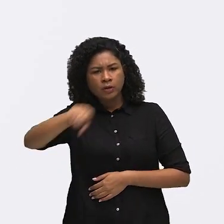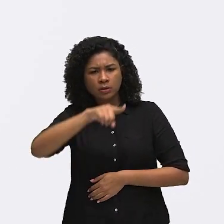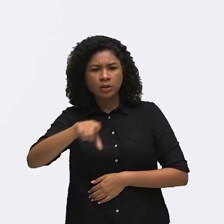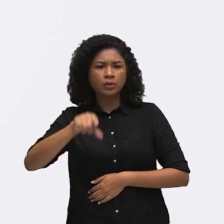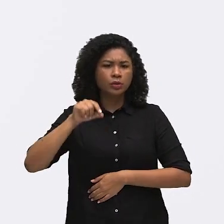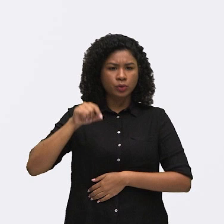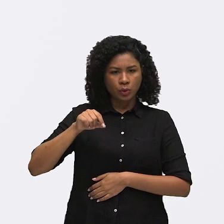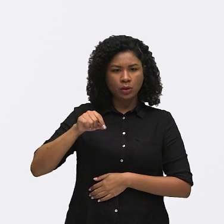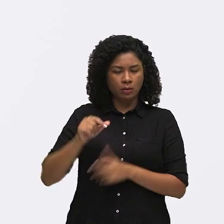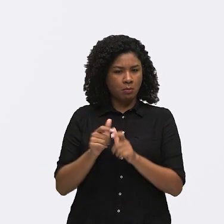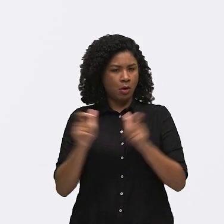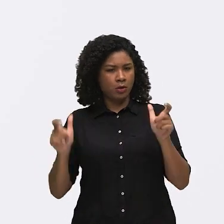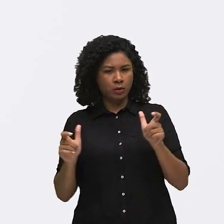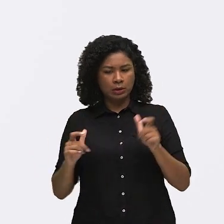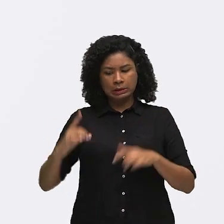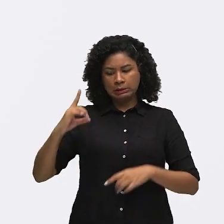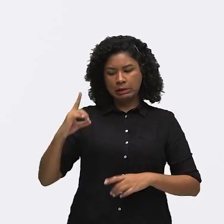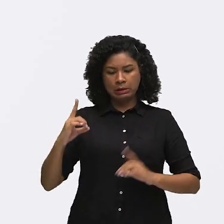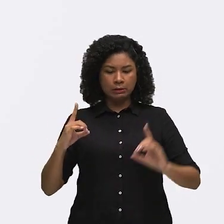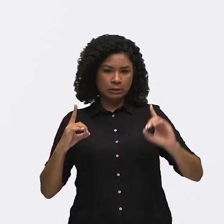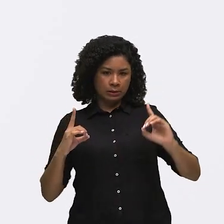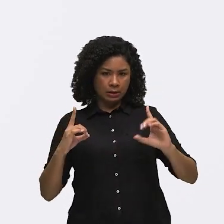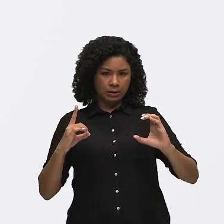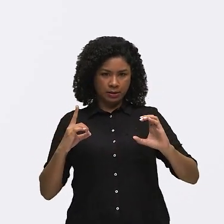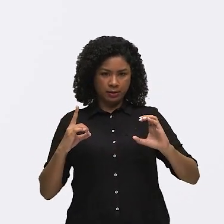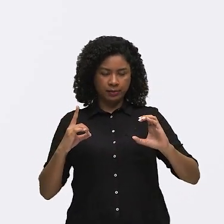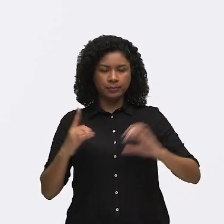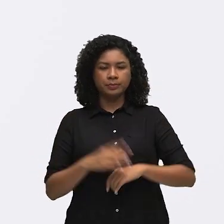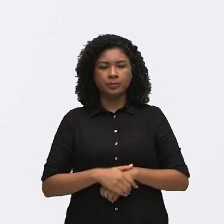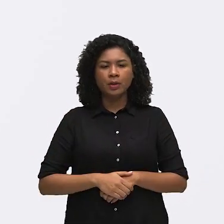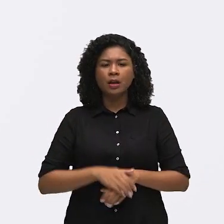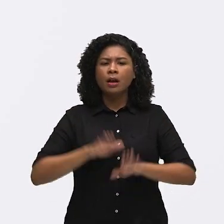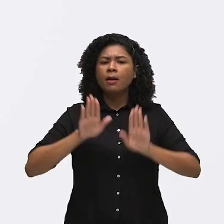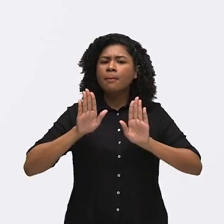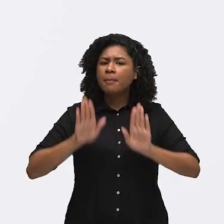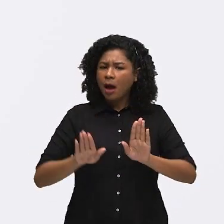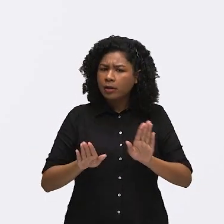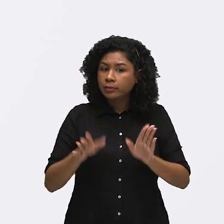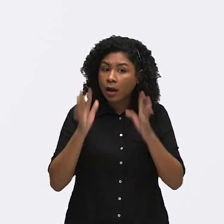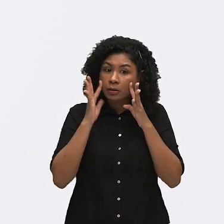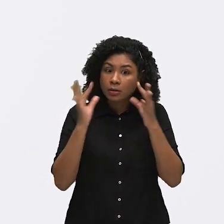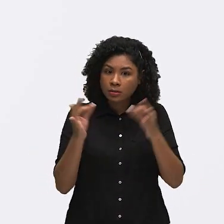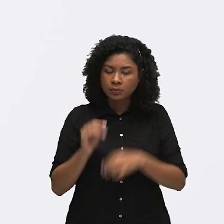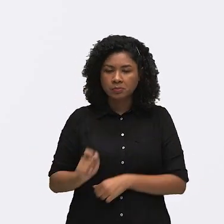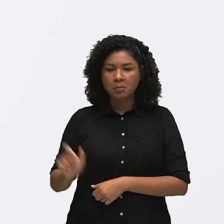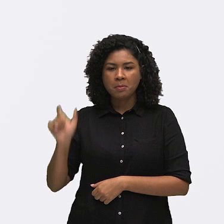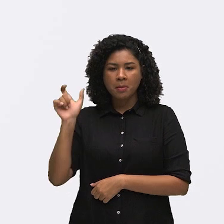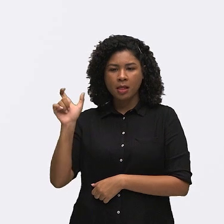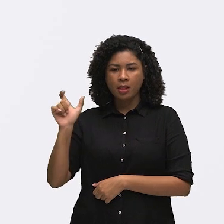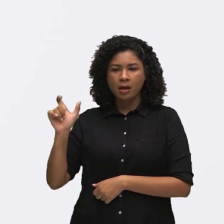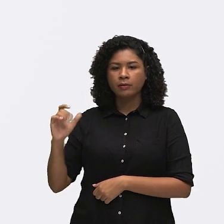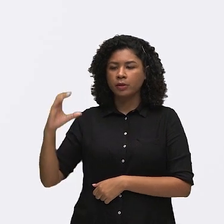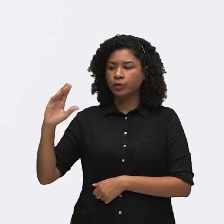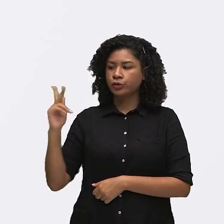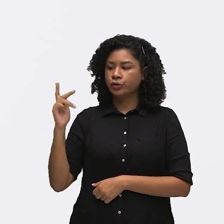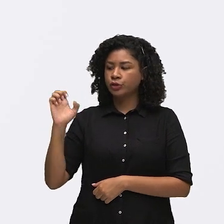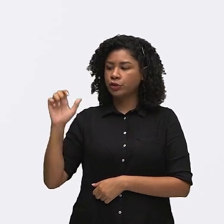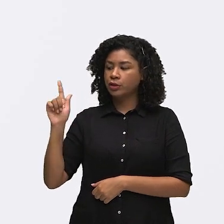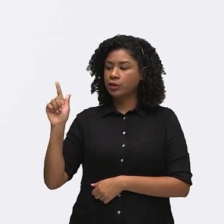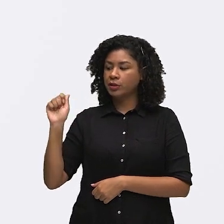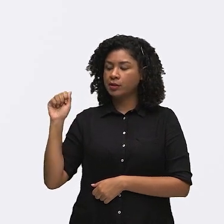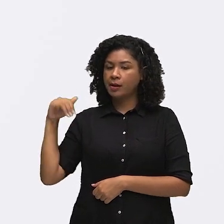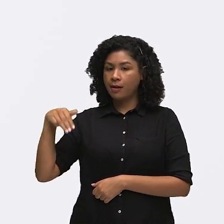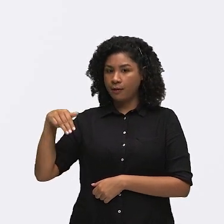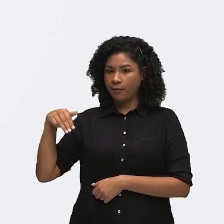seria pretérito, ou seja, passado. Mas olhem só, chegam, pousam. Isso, gente, é